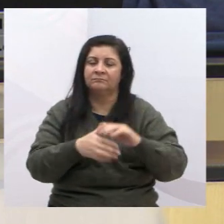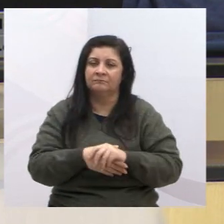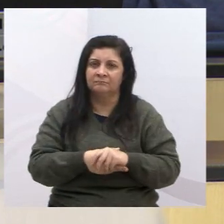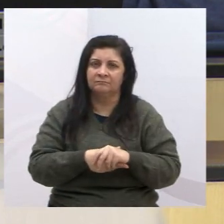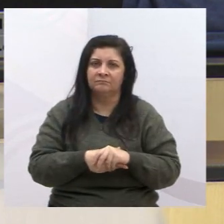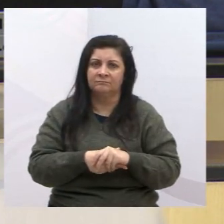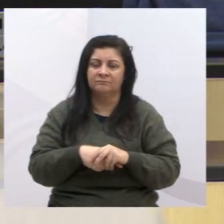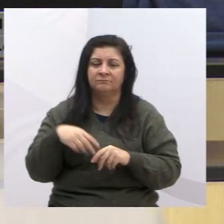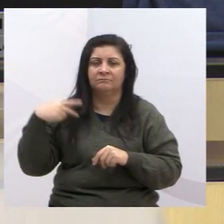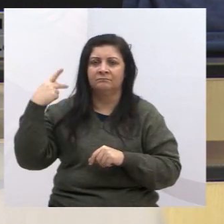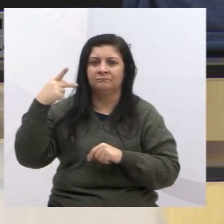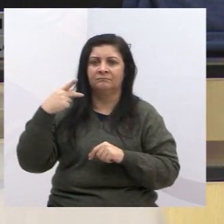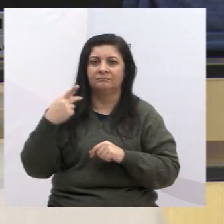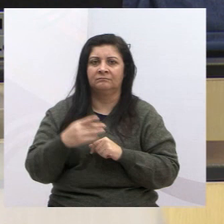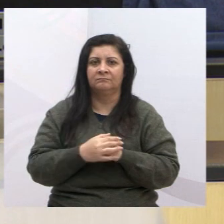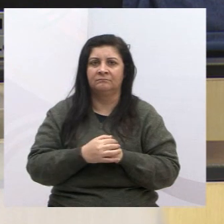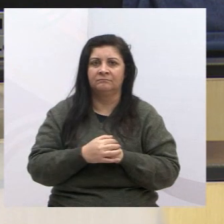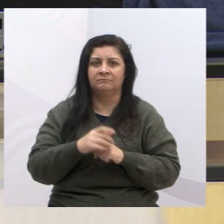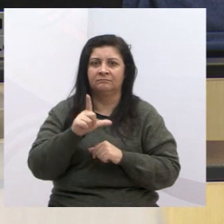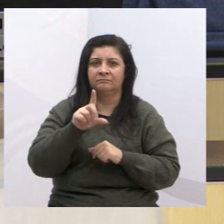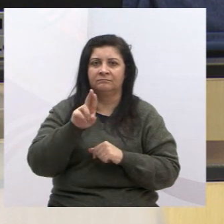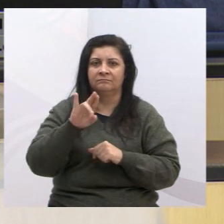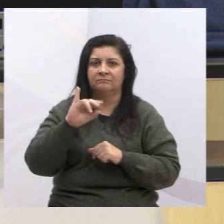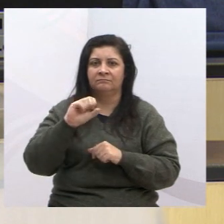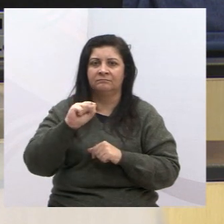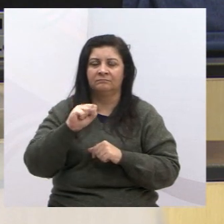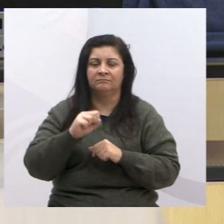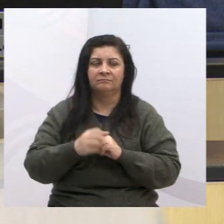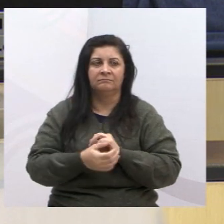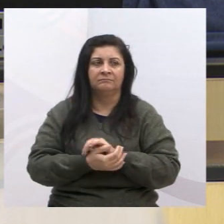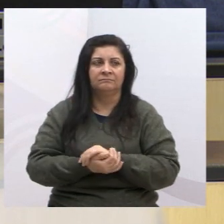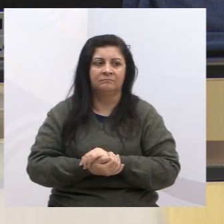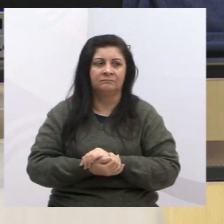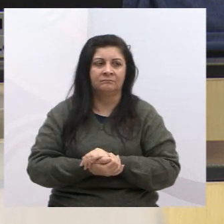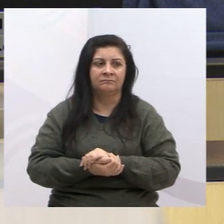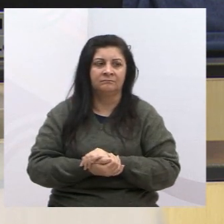Autoria, vereador Luiz Flávio.